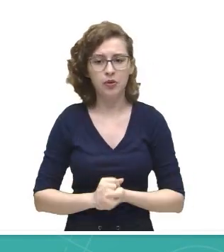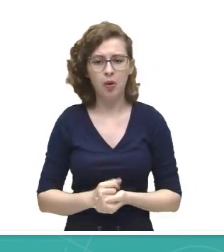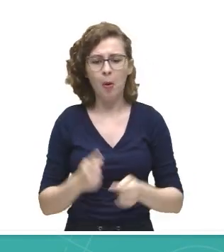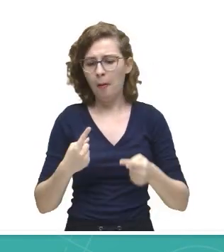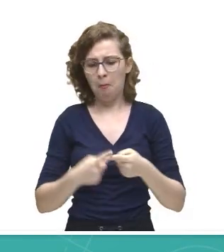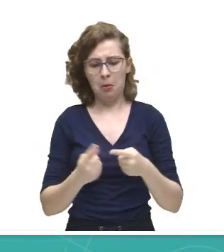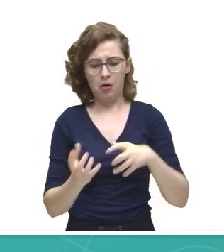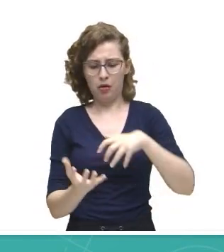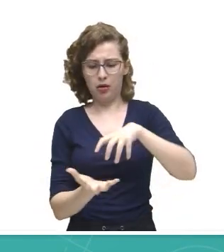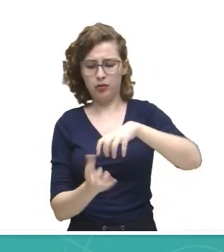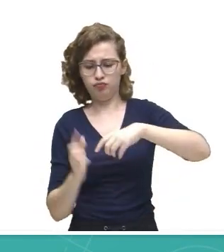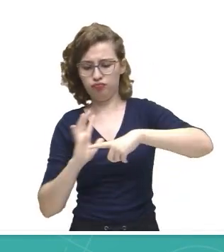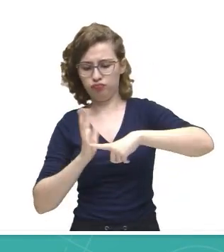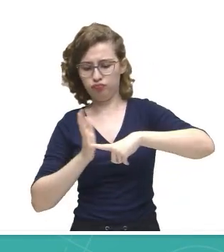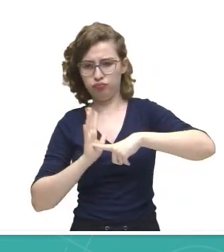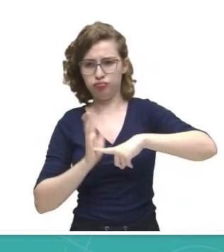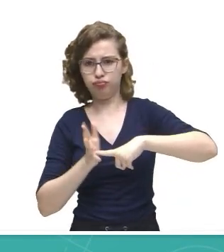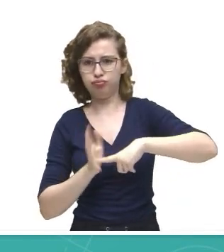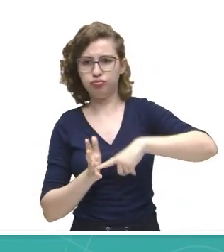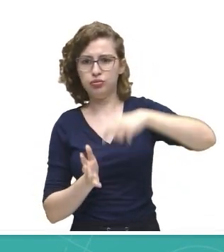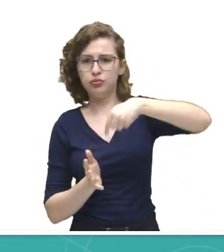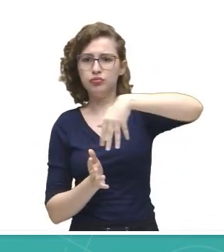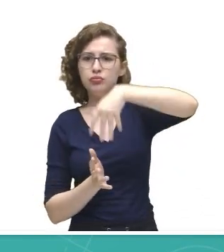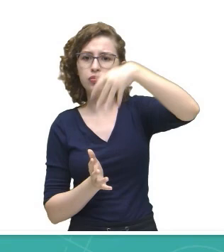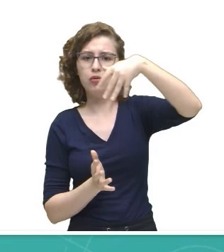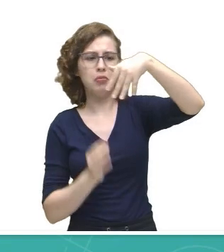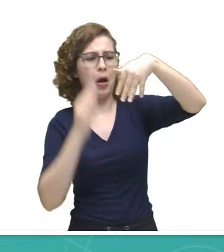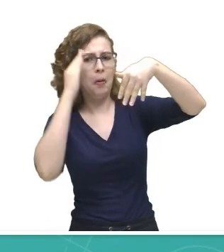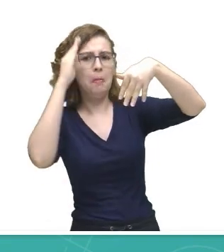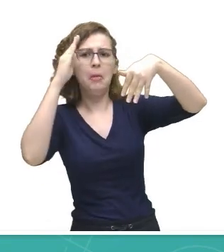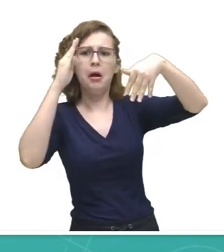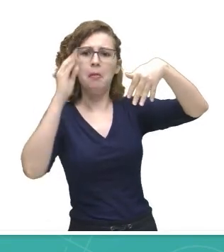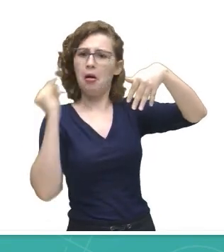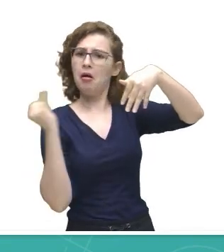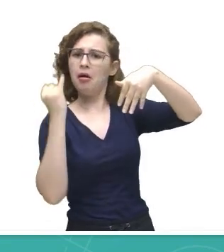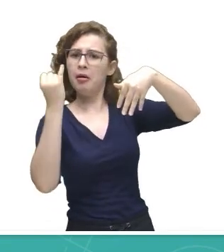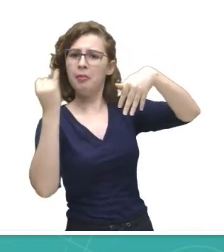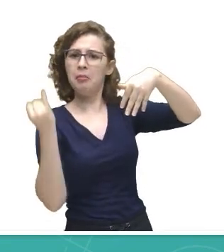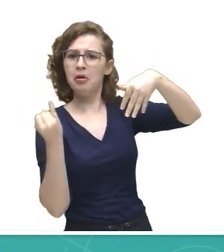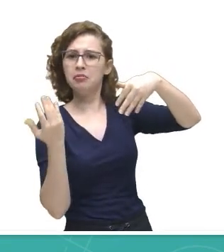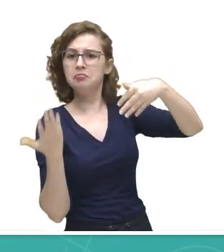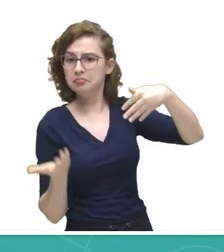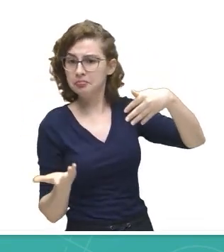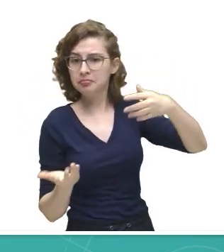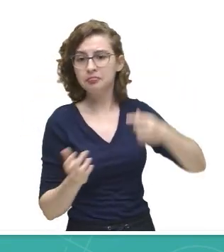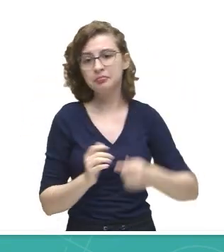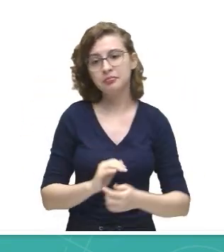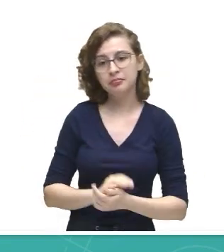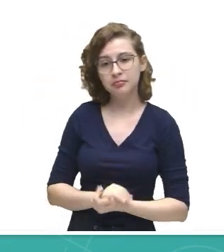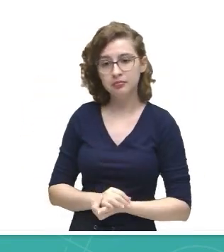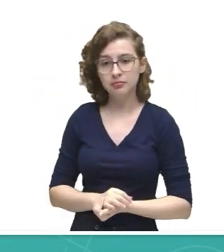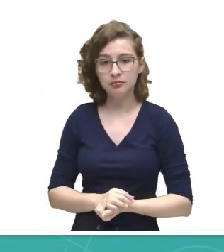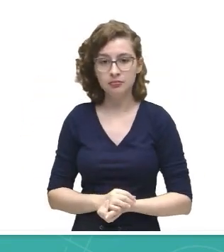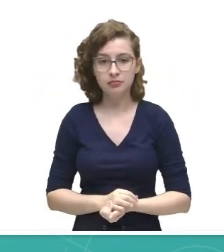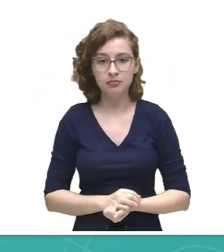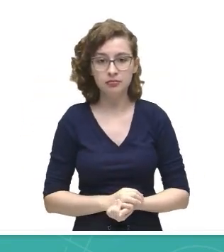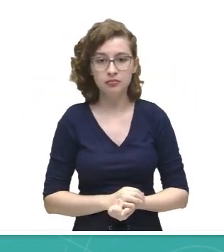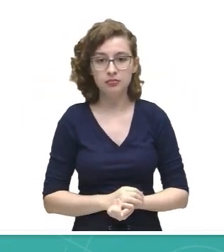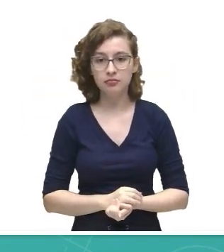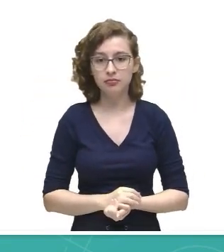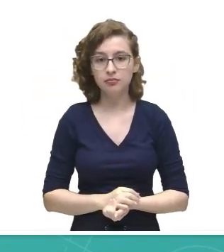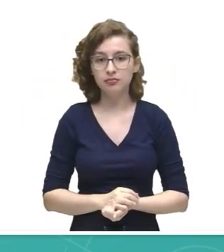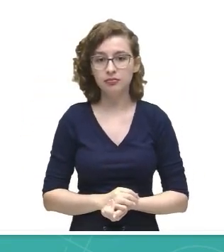vapor, ele ali vai se destacar? Por que ele vai ser um fator importante nesse processo aí da Revolução